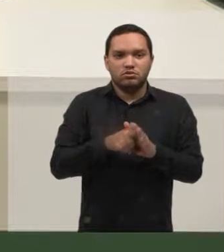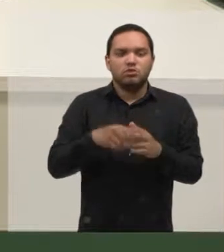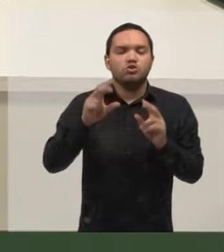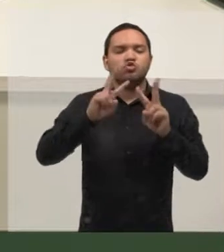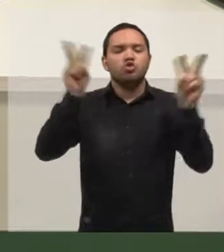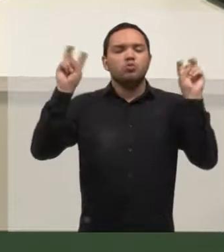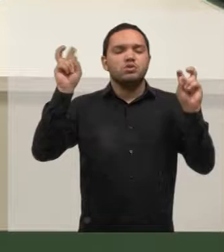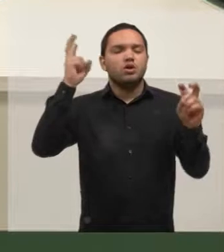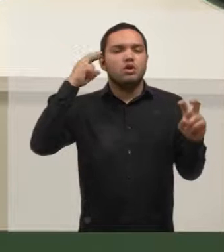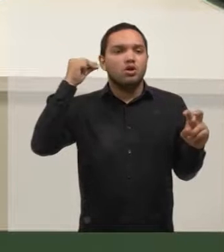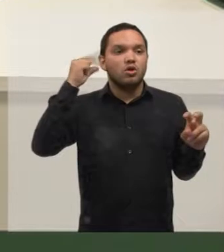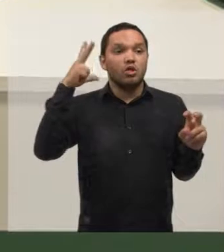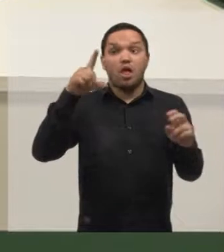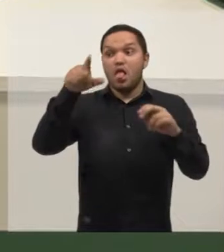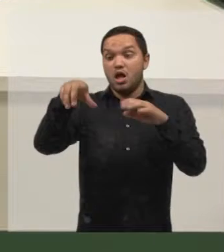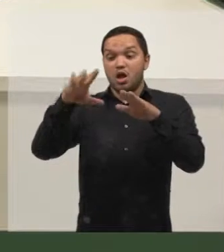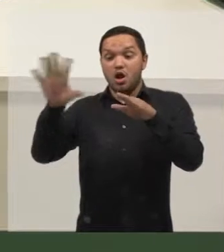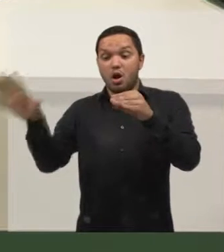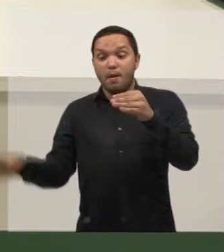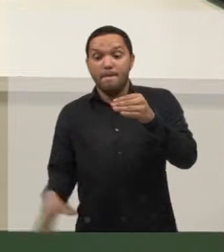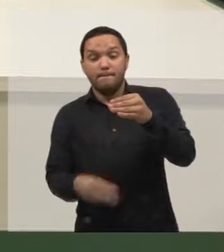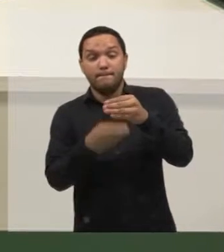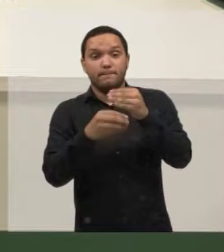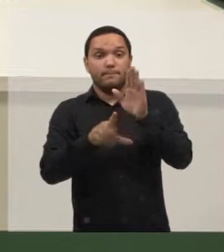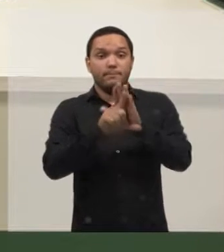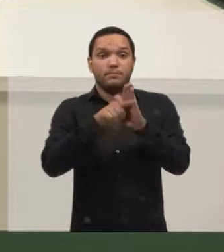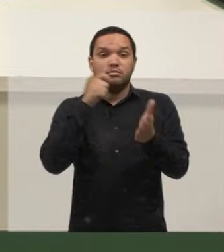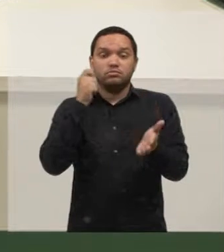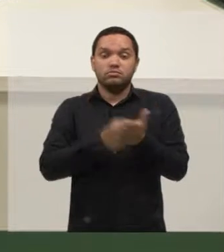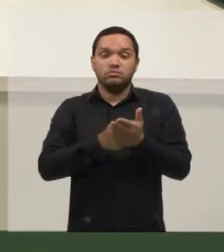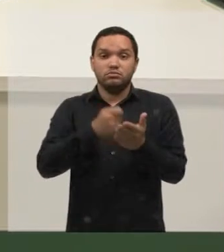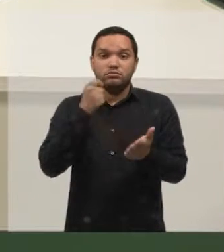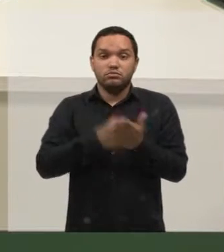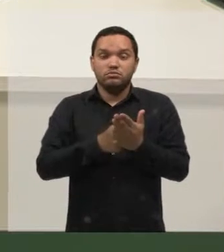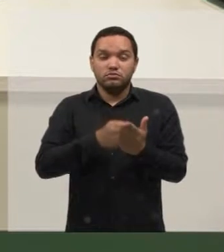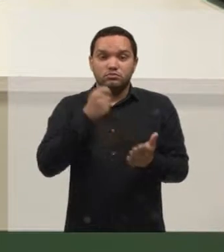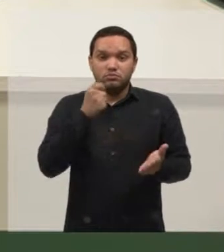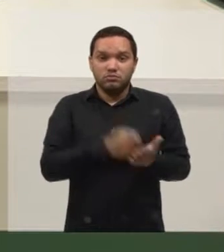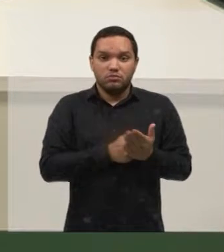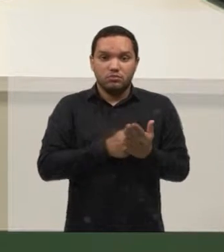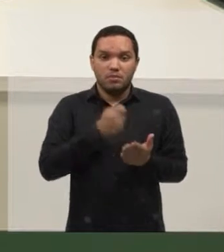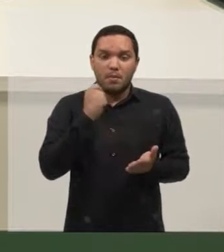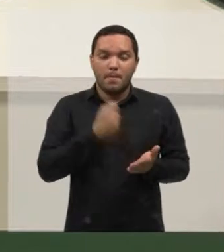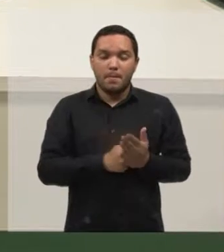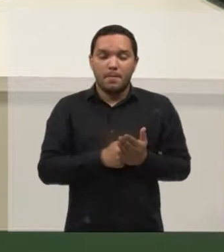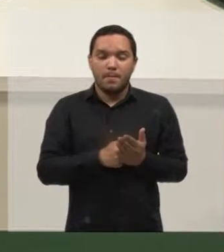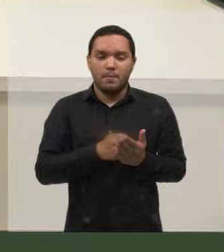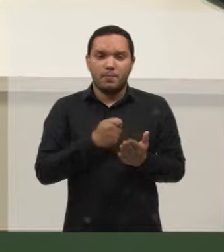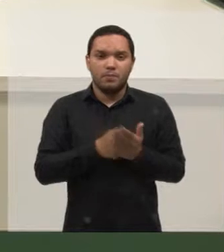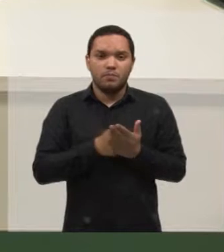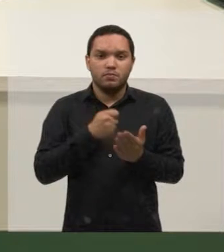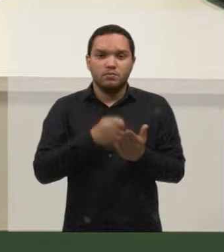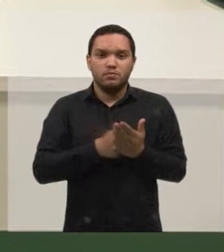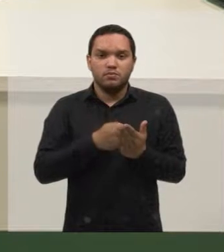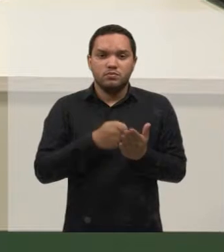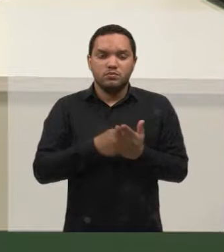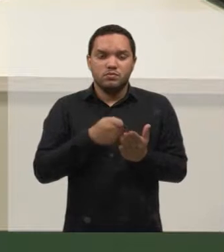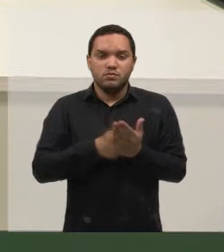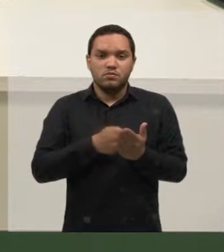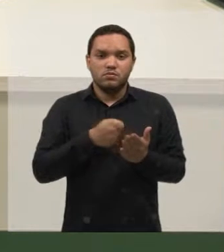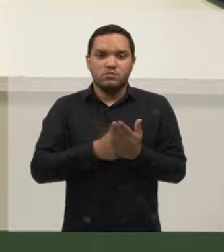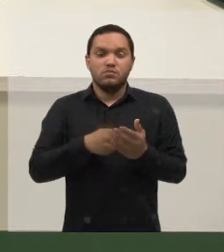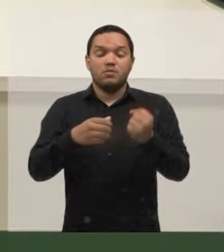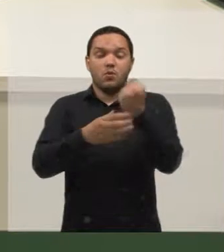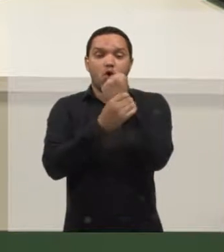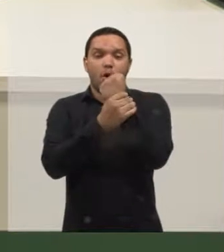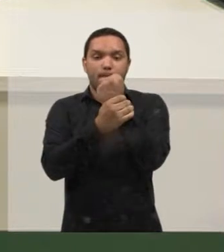Ela complementou essa lei, fazendo a obrigatoriedade de ter guardas, de ter